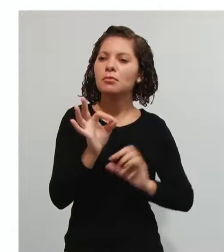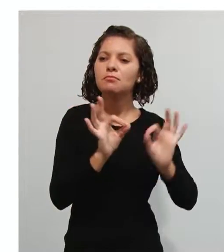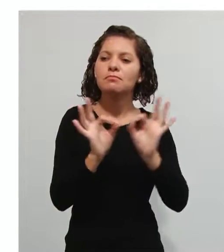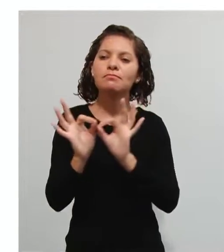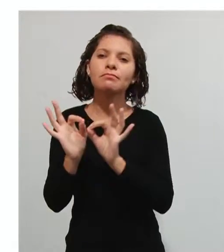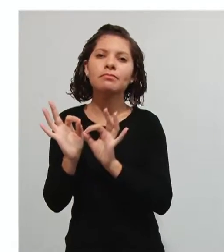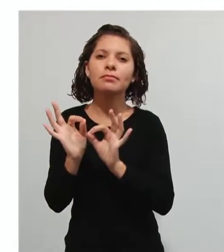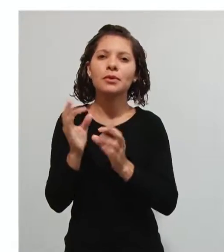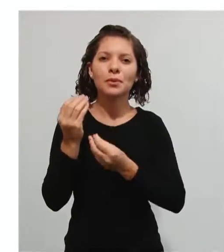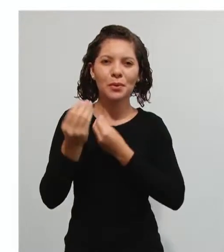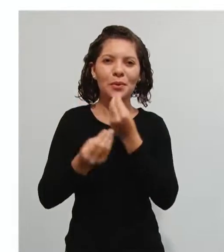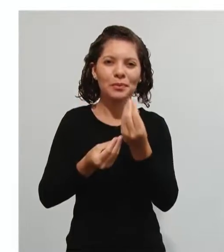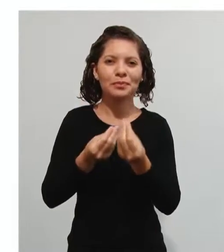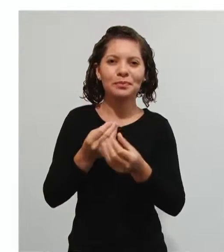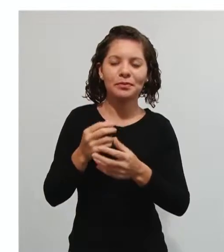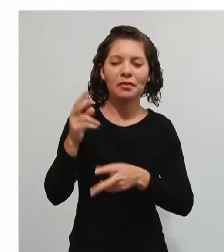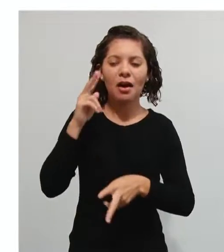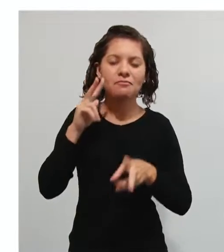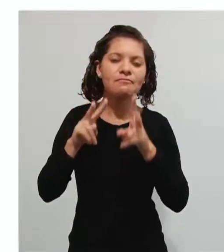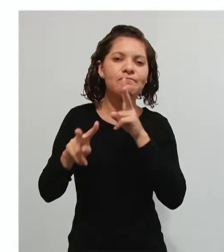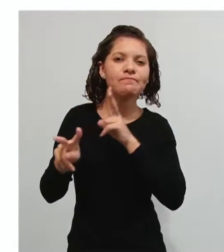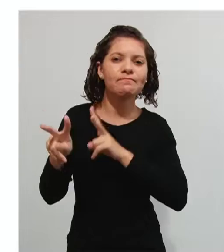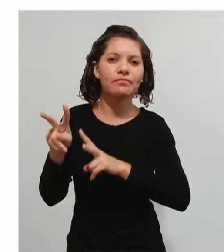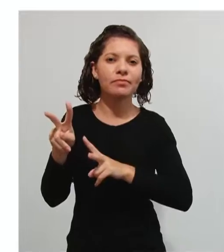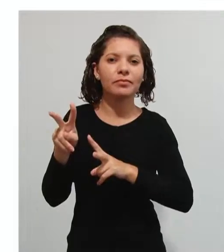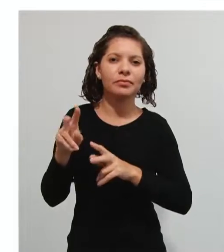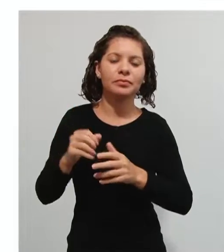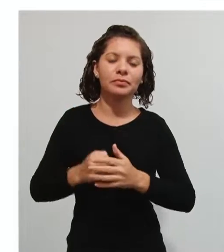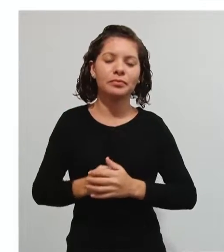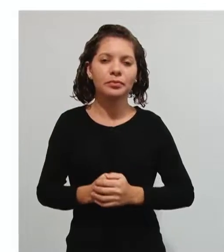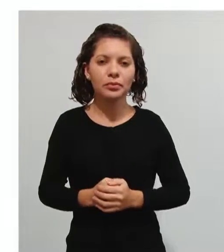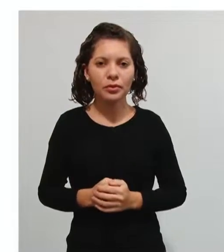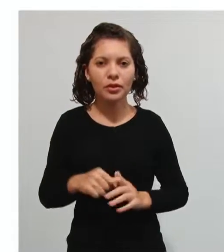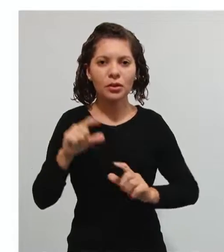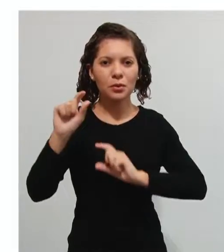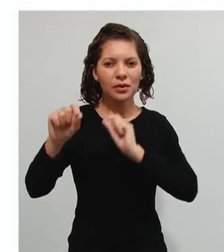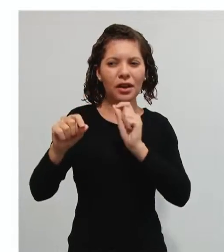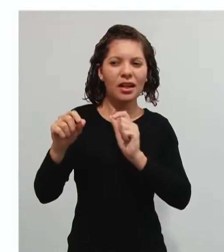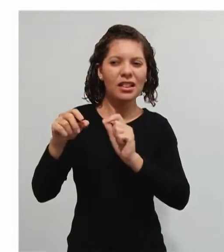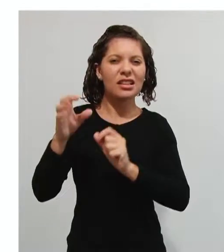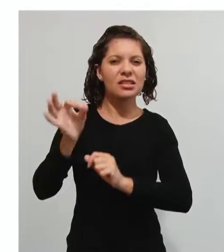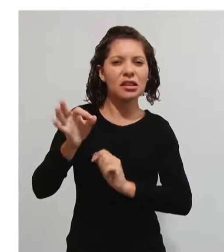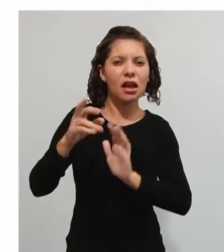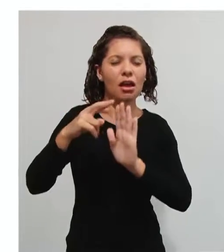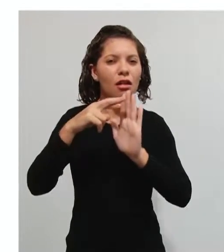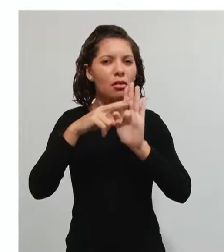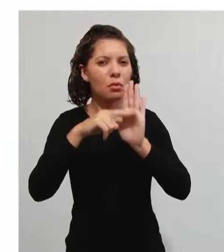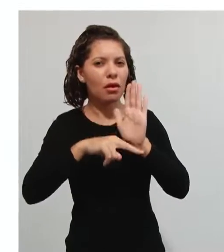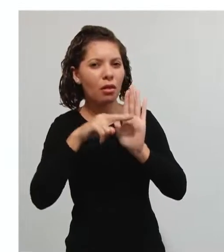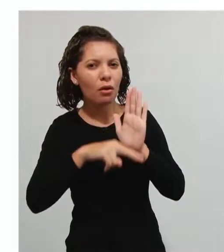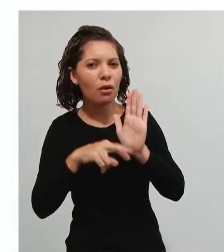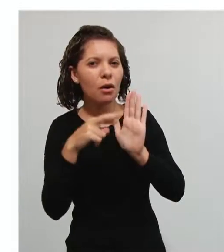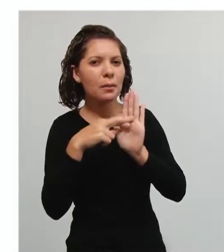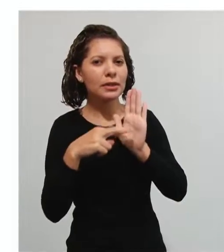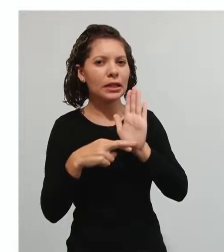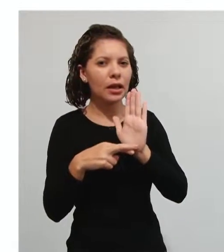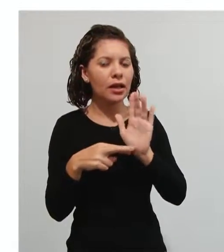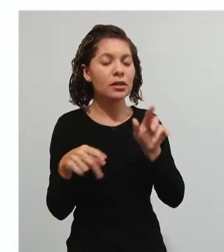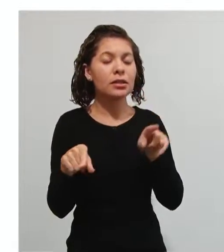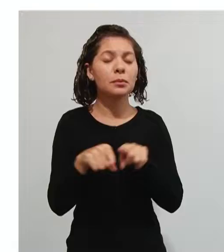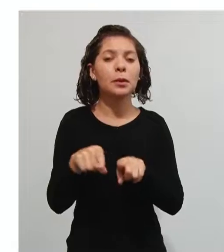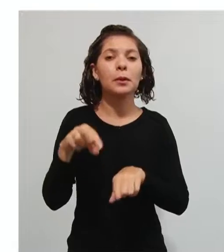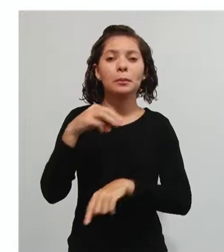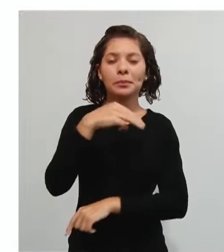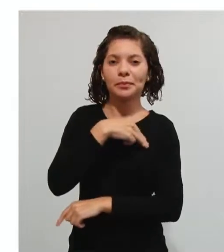administrativo praticado pelos poderes com as normas legais que os regem e pelo Ministério